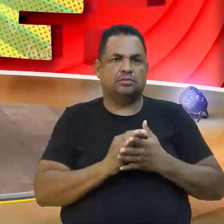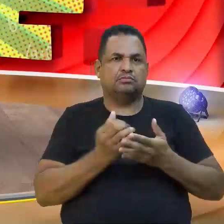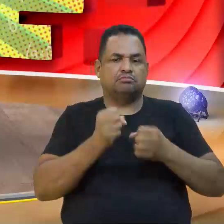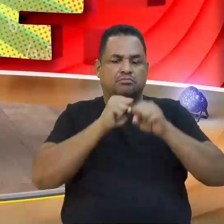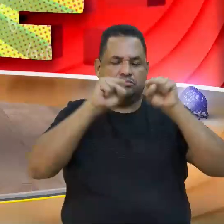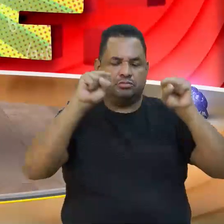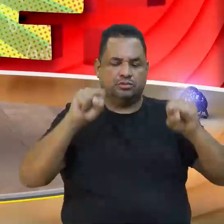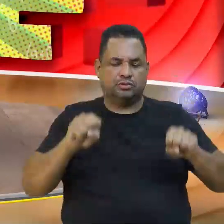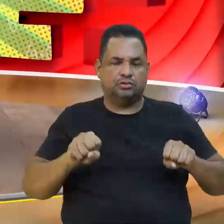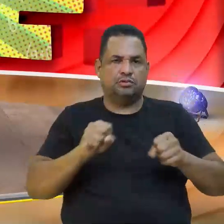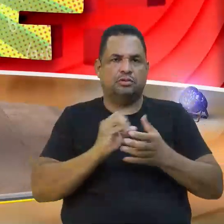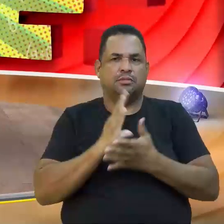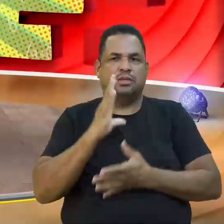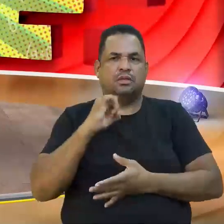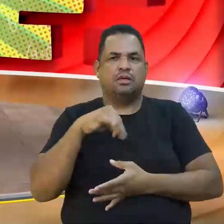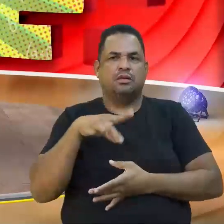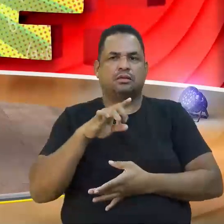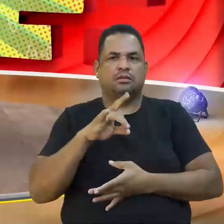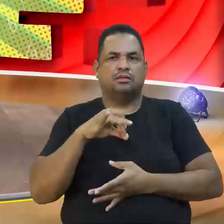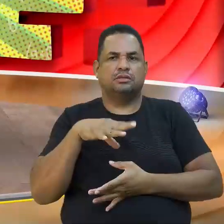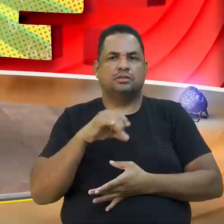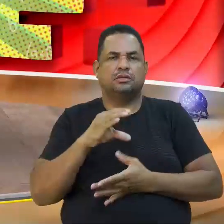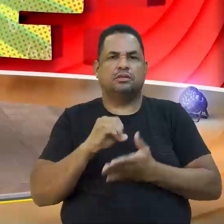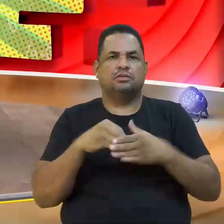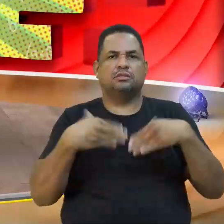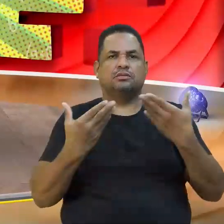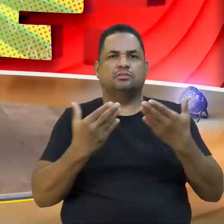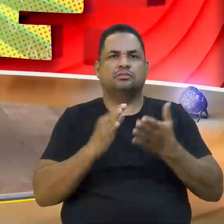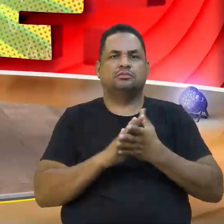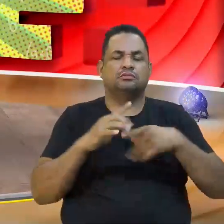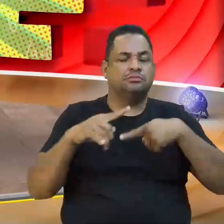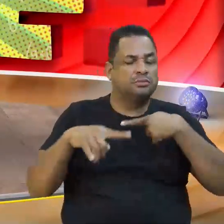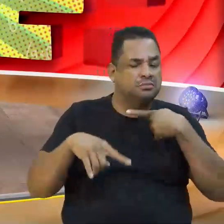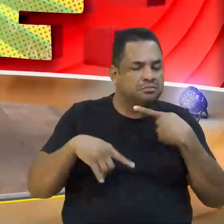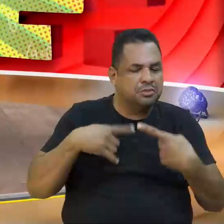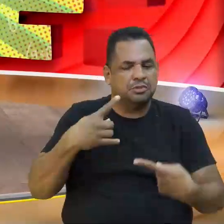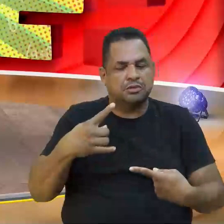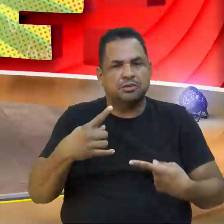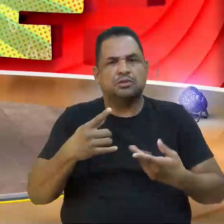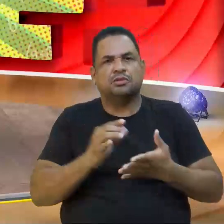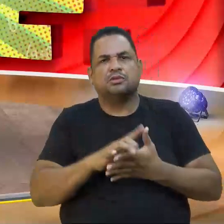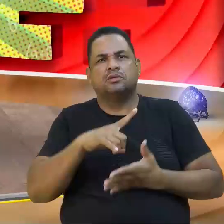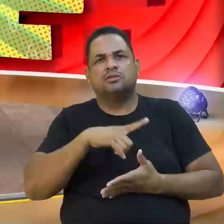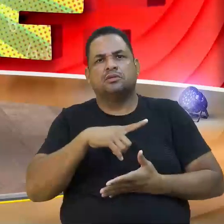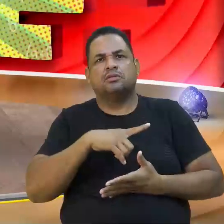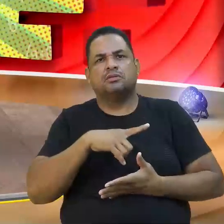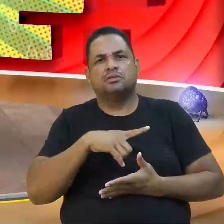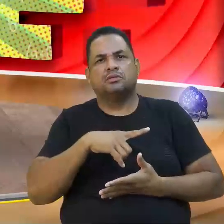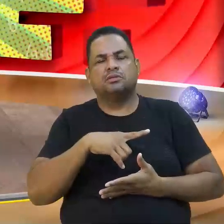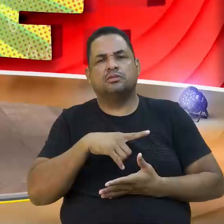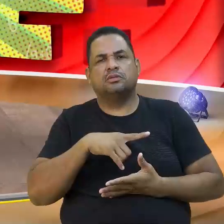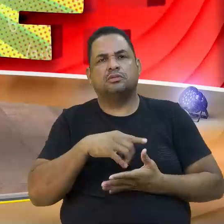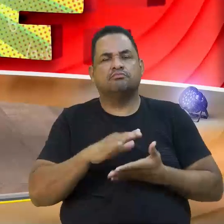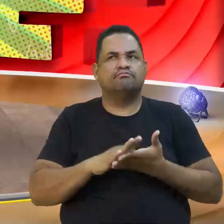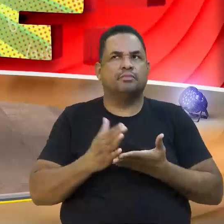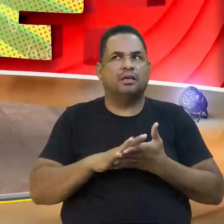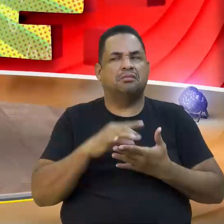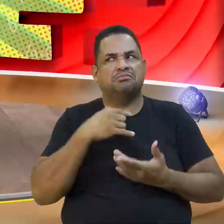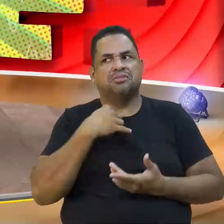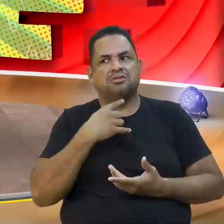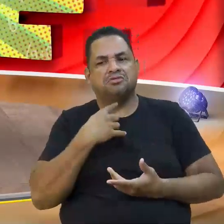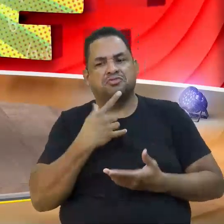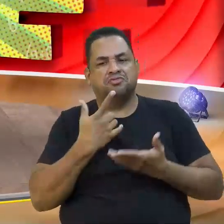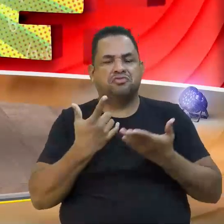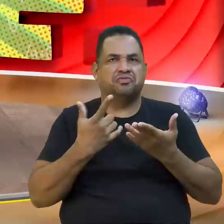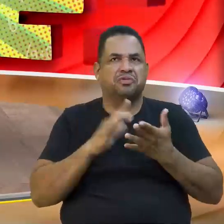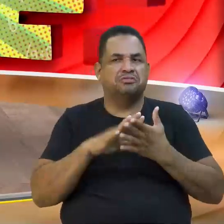é difícil, né? Olha aí. Claro que com o tempo, aí às vezes tem alguma coisa que às vezes dá aquela, né? Ah, não estou lembrando bem desse